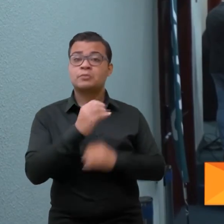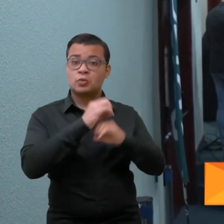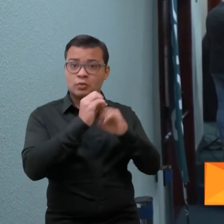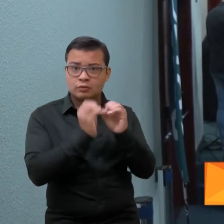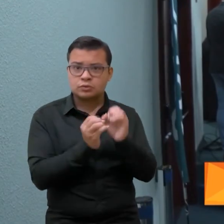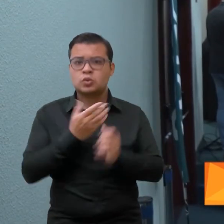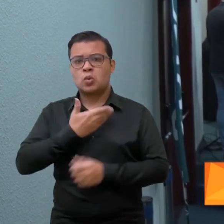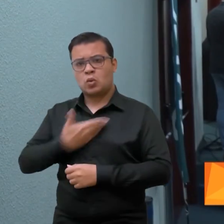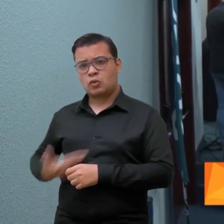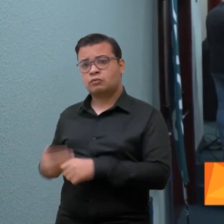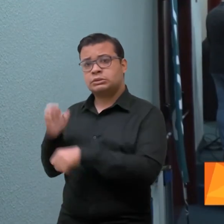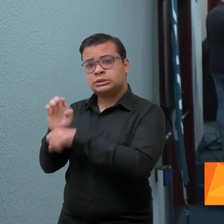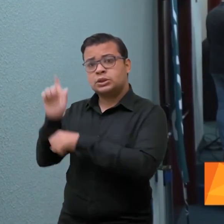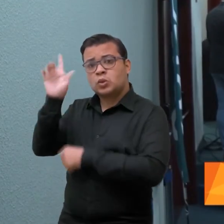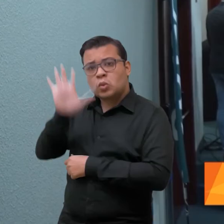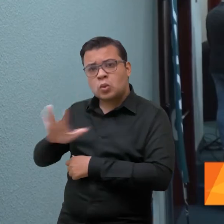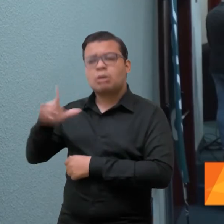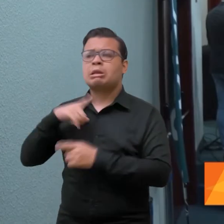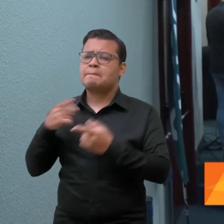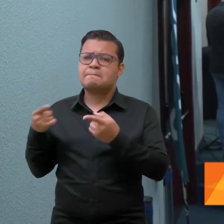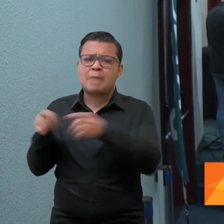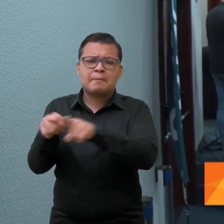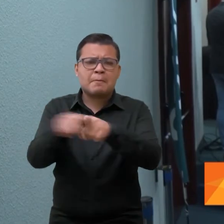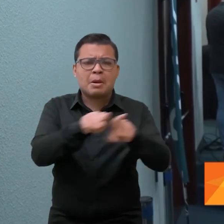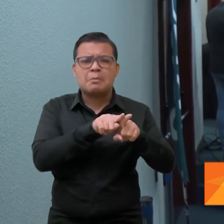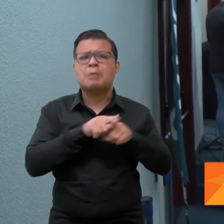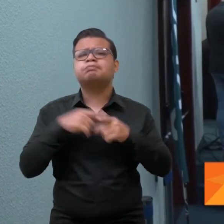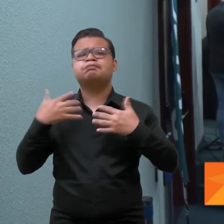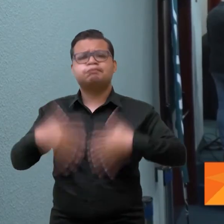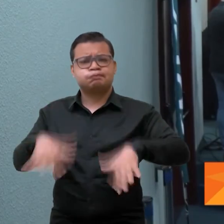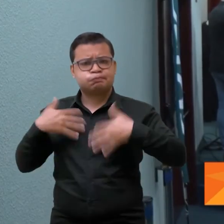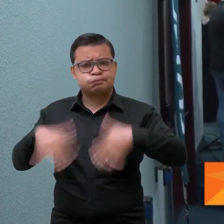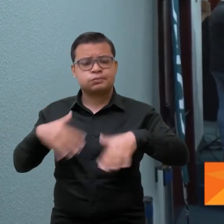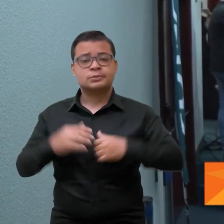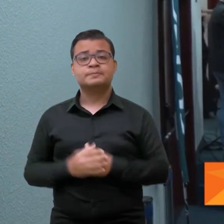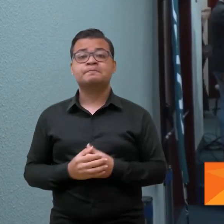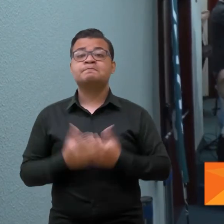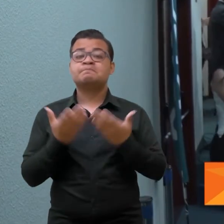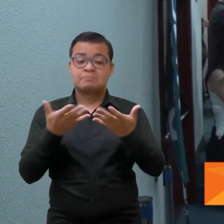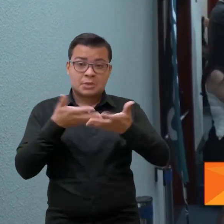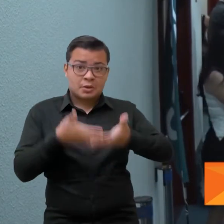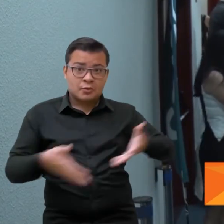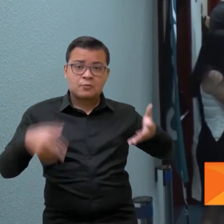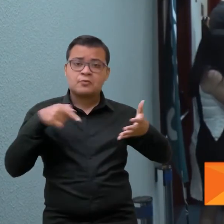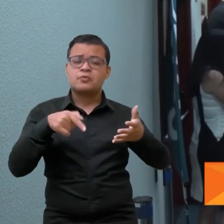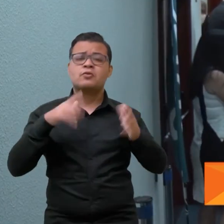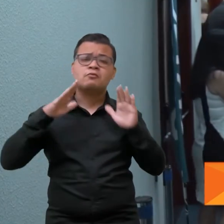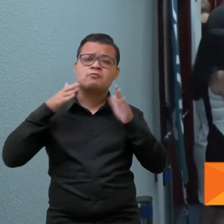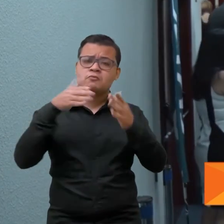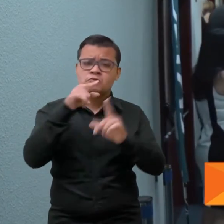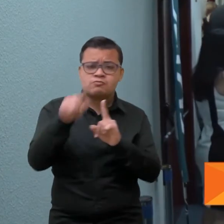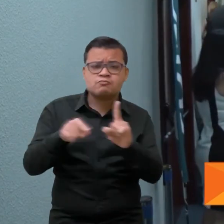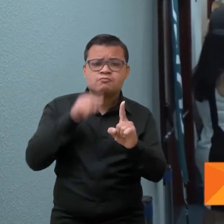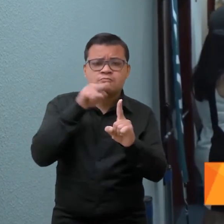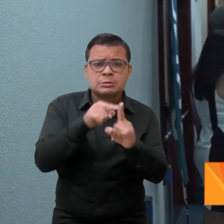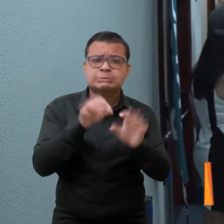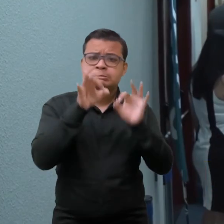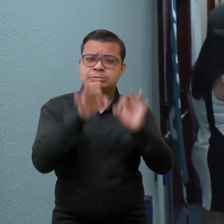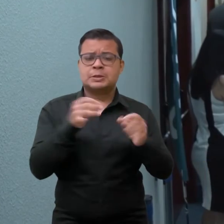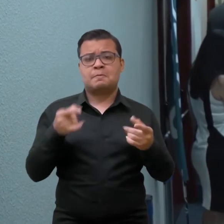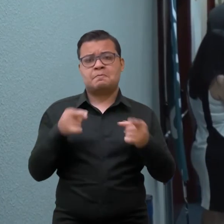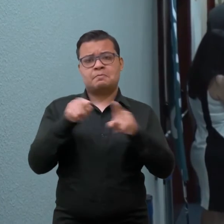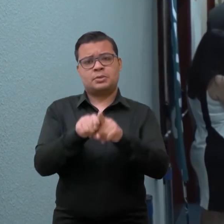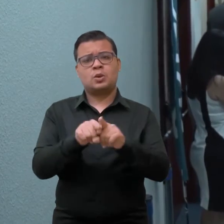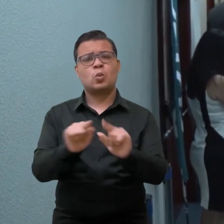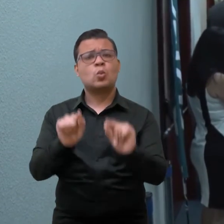do estado de Goiás têm um conjunto muito amplo de parcerias. E esse evento aqui, ele foca, né, um